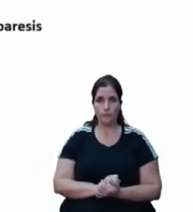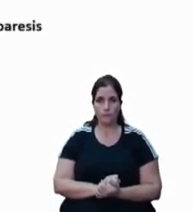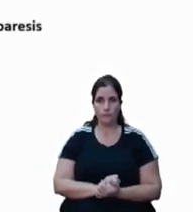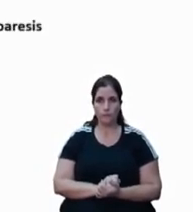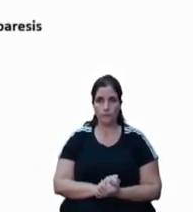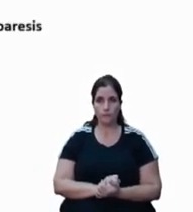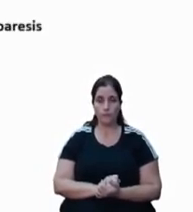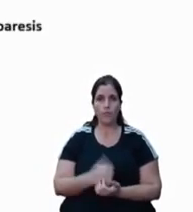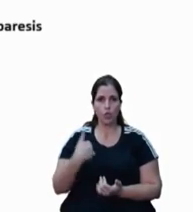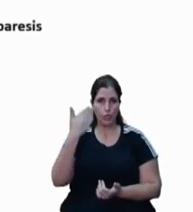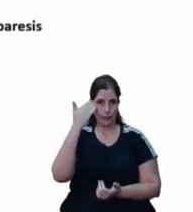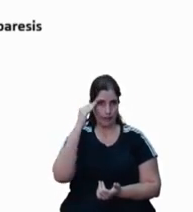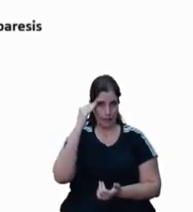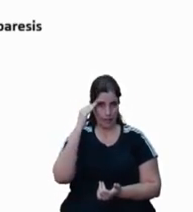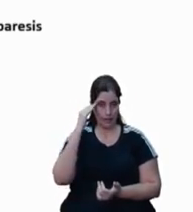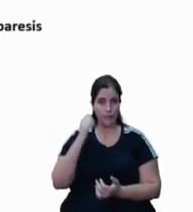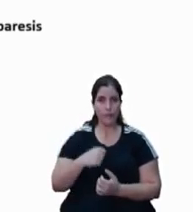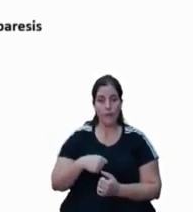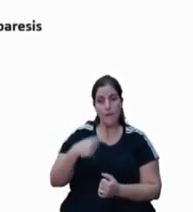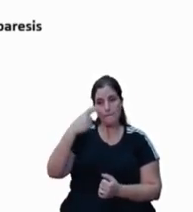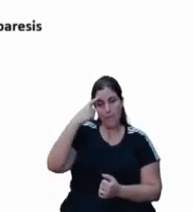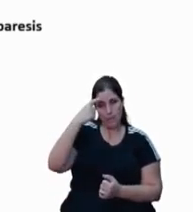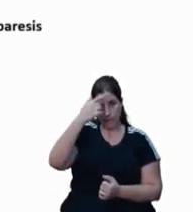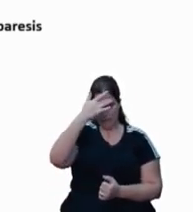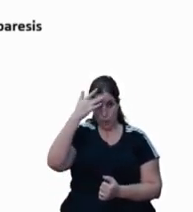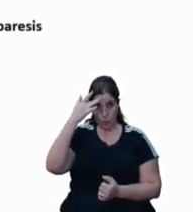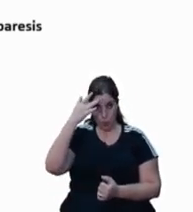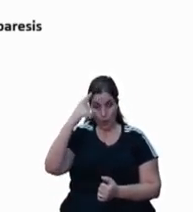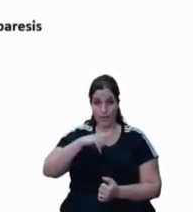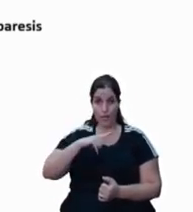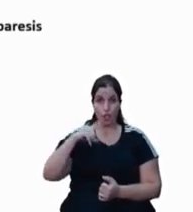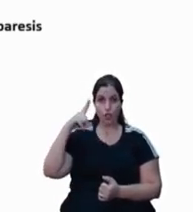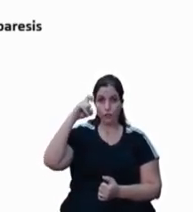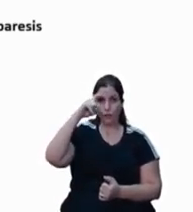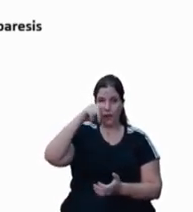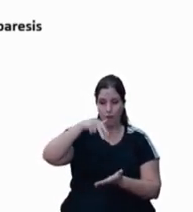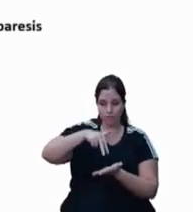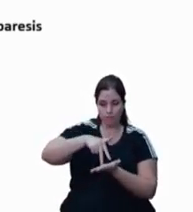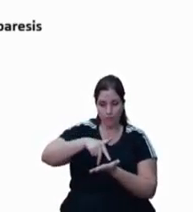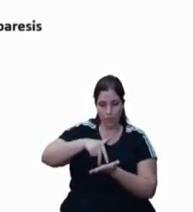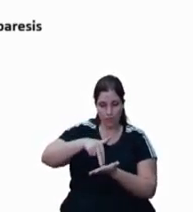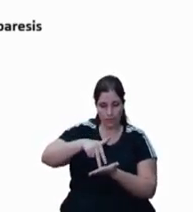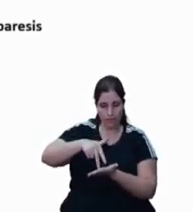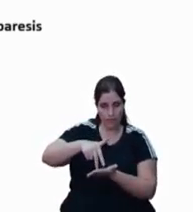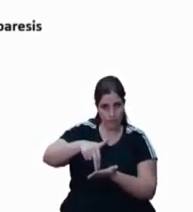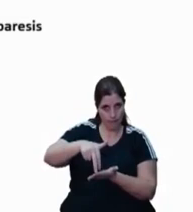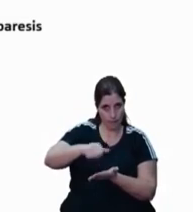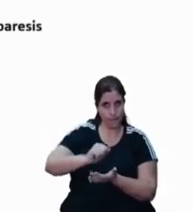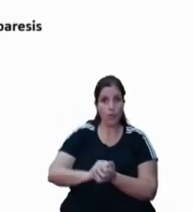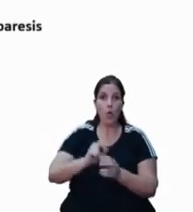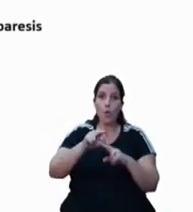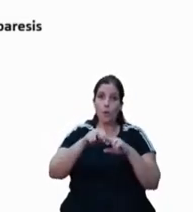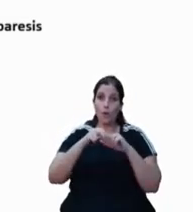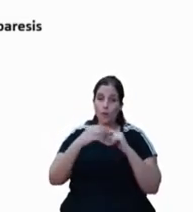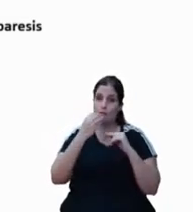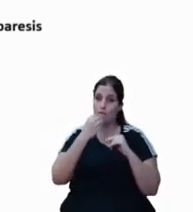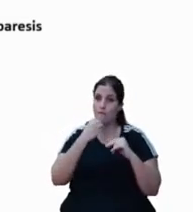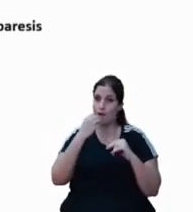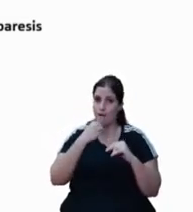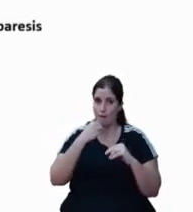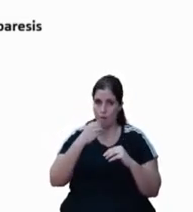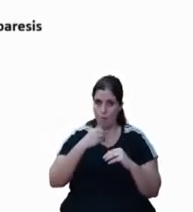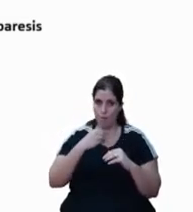Para entender isso, vamos considerar que o indivíduo tem dificuldade para andar lentamente progressivo devido à fraqueza e espasticidade